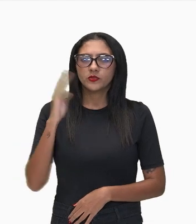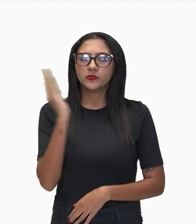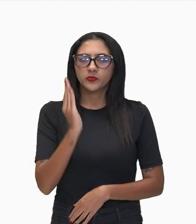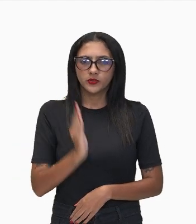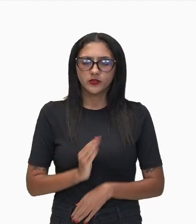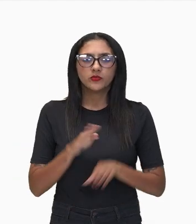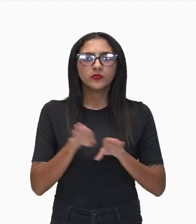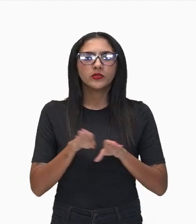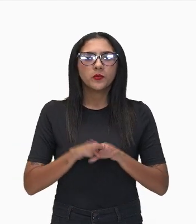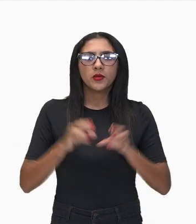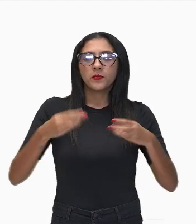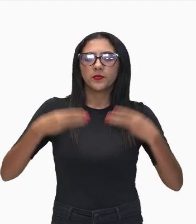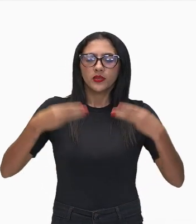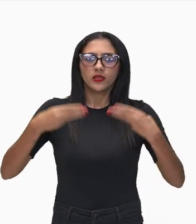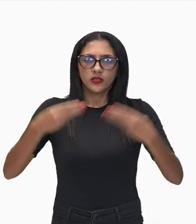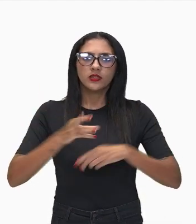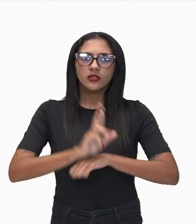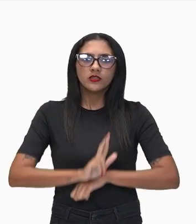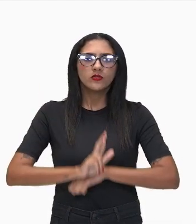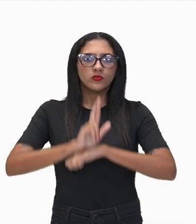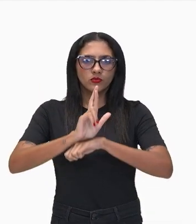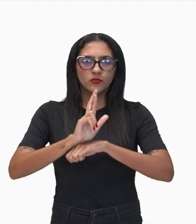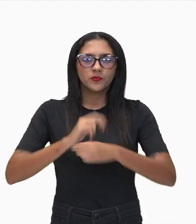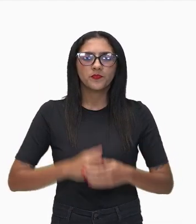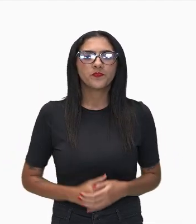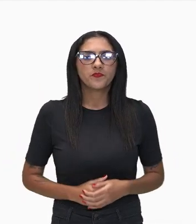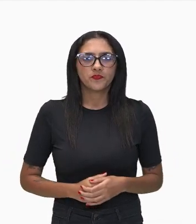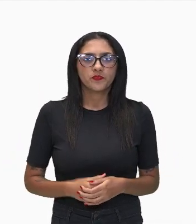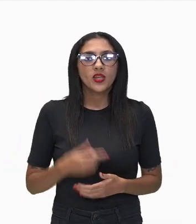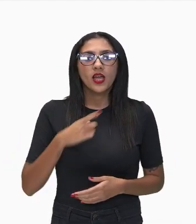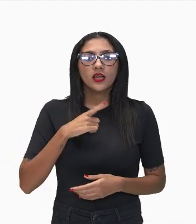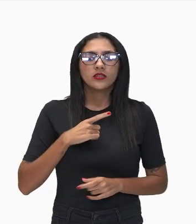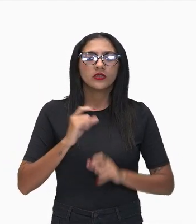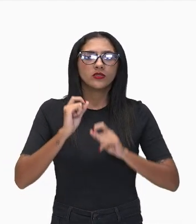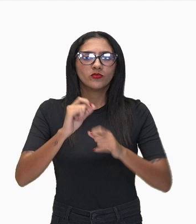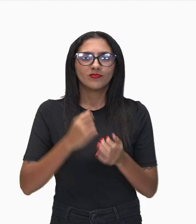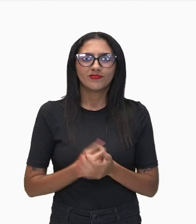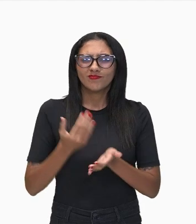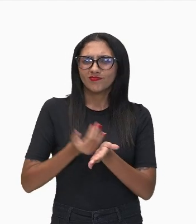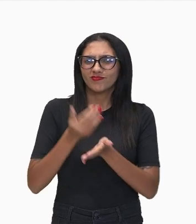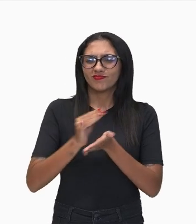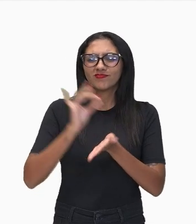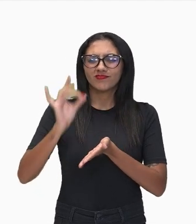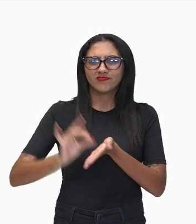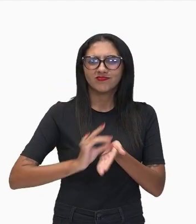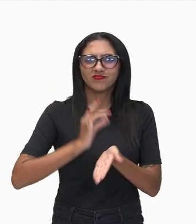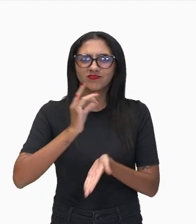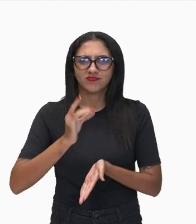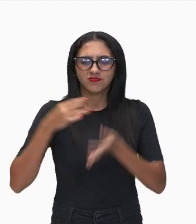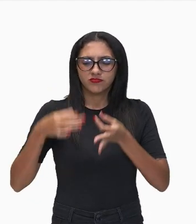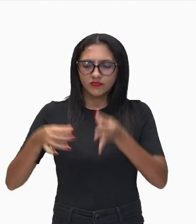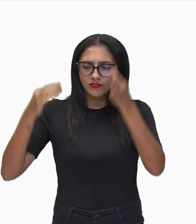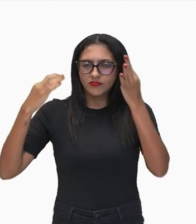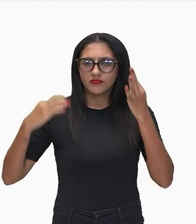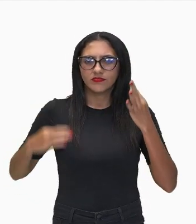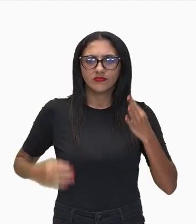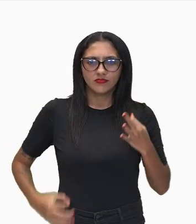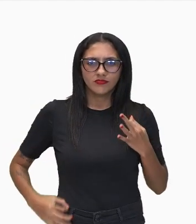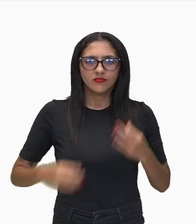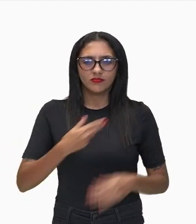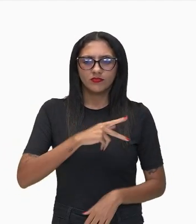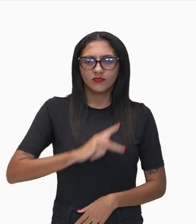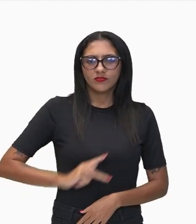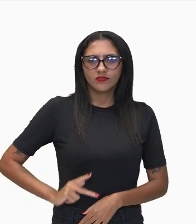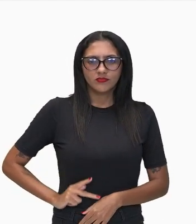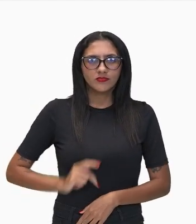de Estado no dia, né, que aconteceu a sua posse no ano de